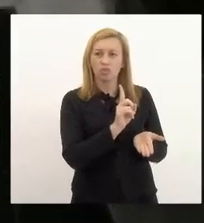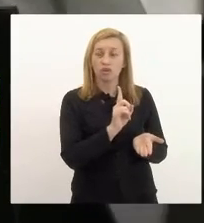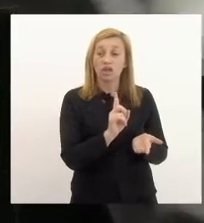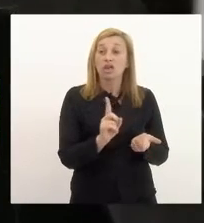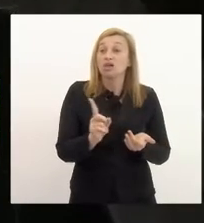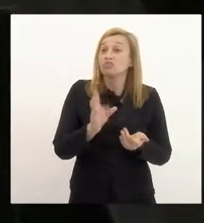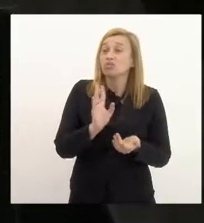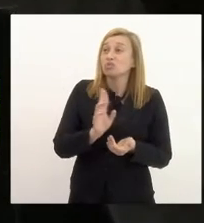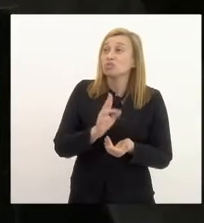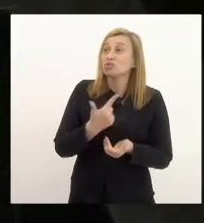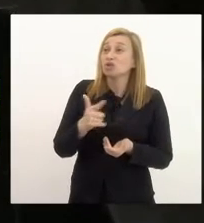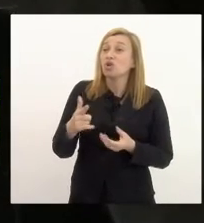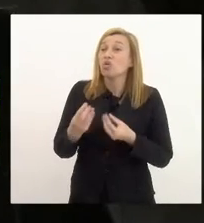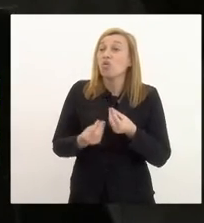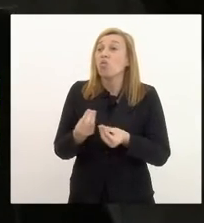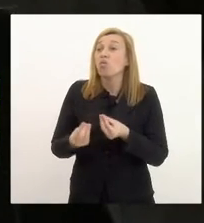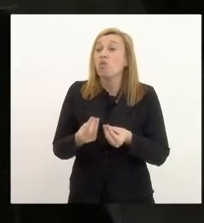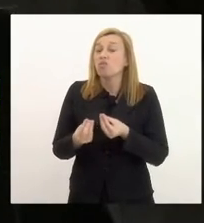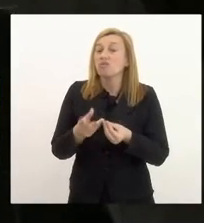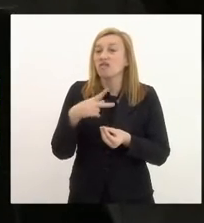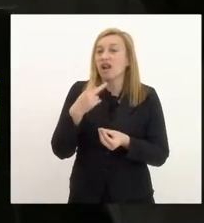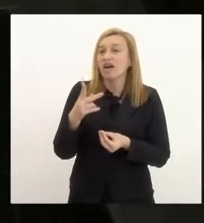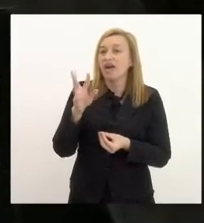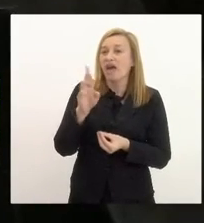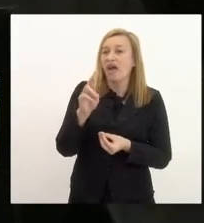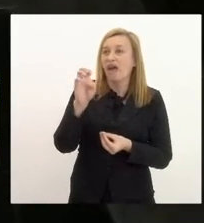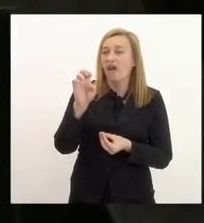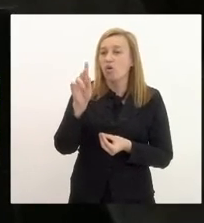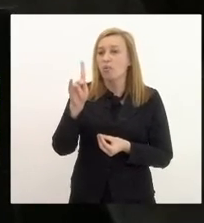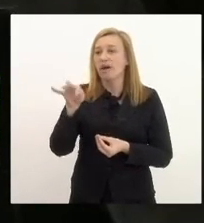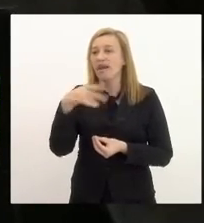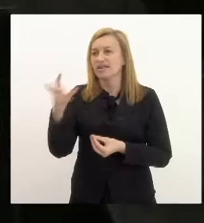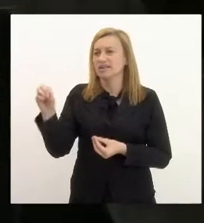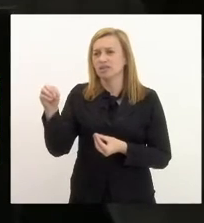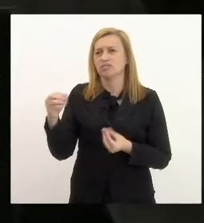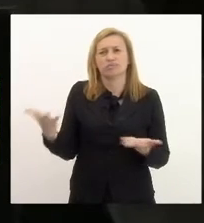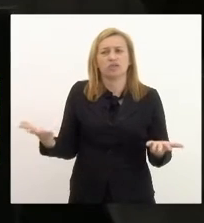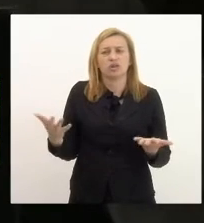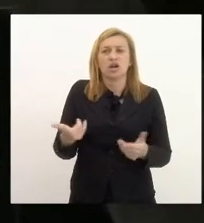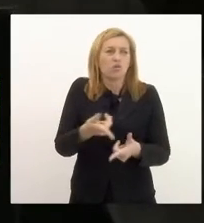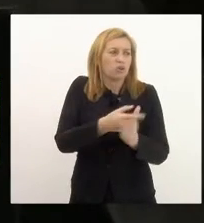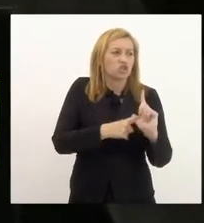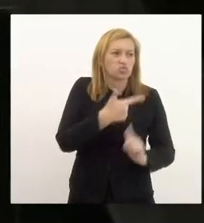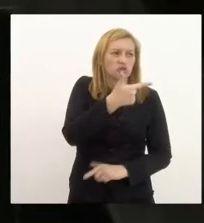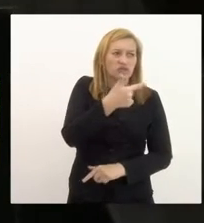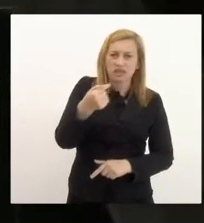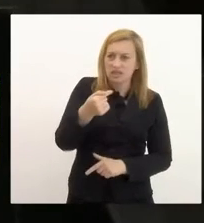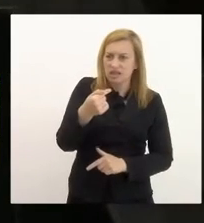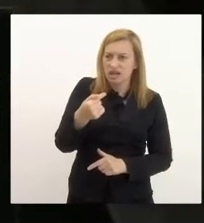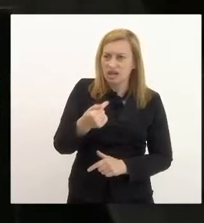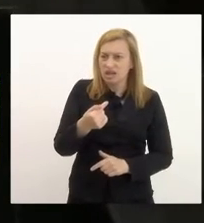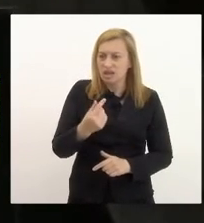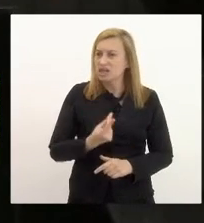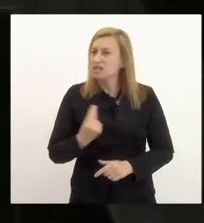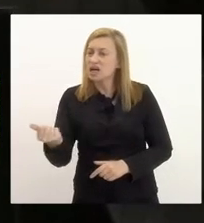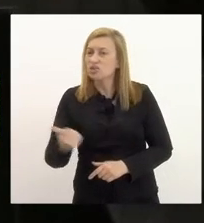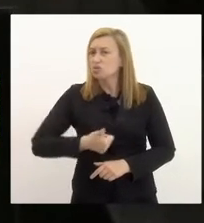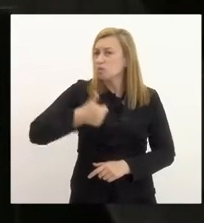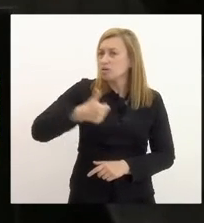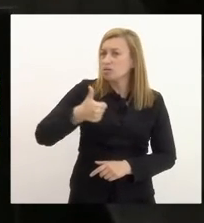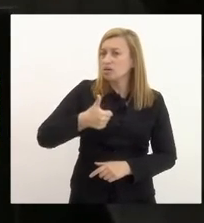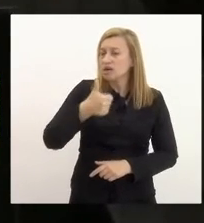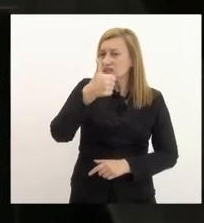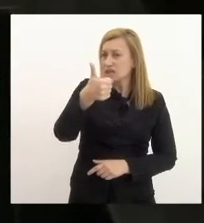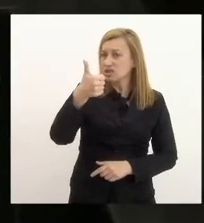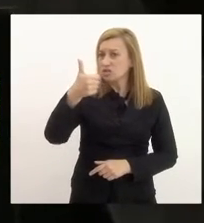assim não dá para chamar isso você de recuperação porque assim a gente entrou em 2017 uma diva de 26 e 27 e saiu do 1º ciclo